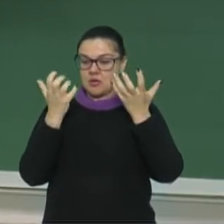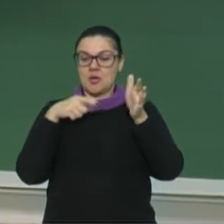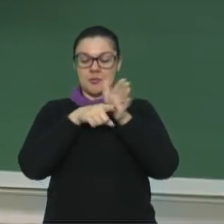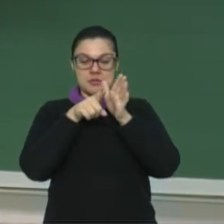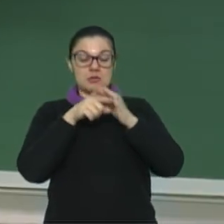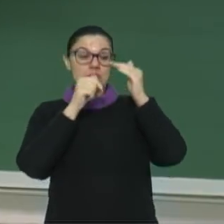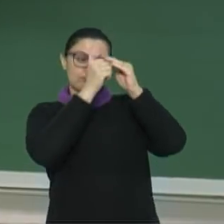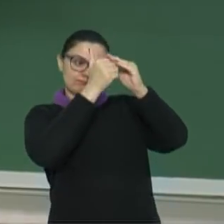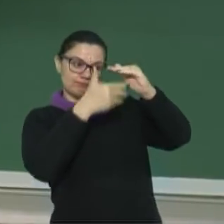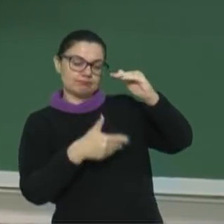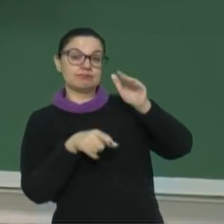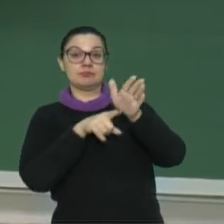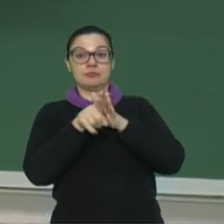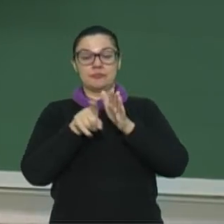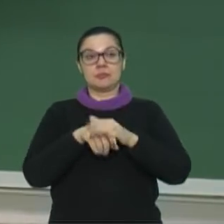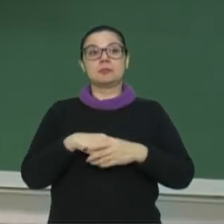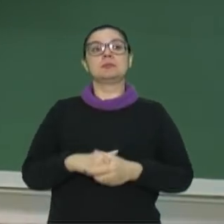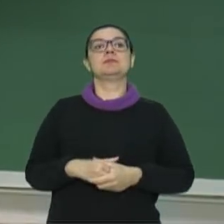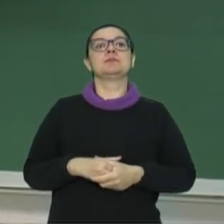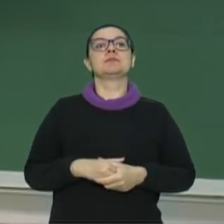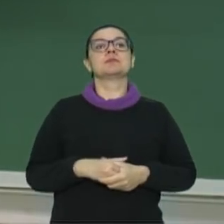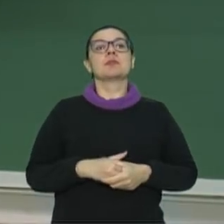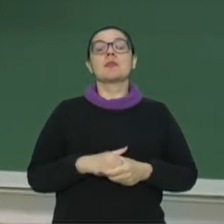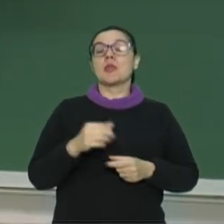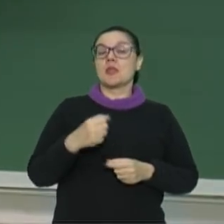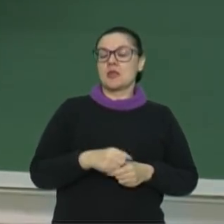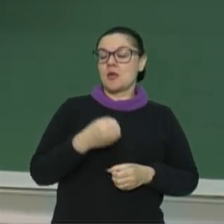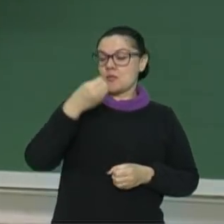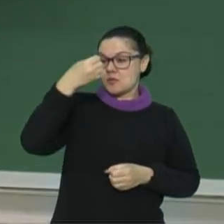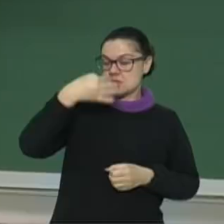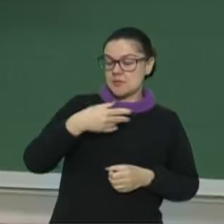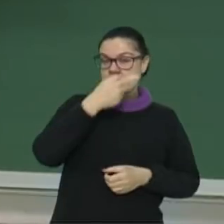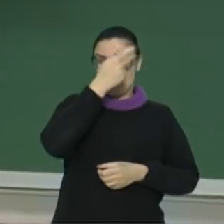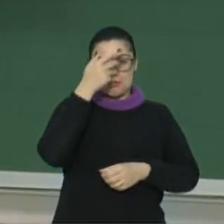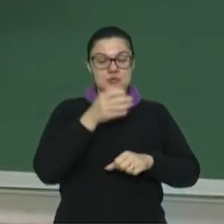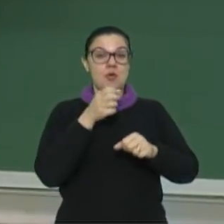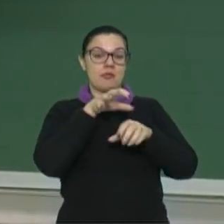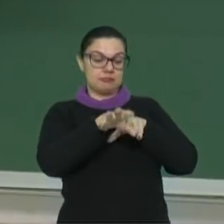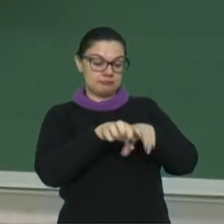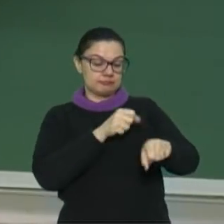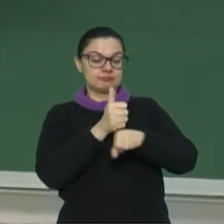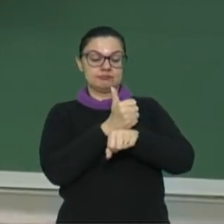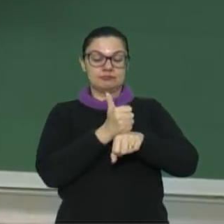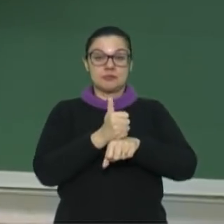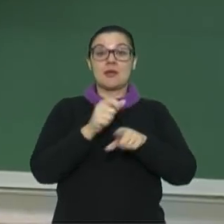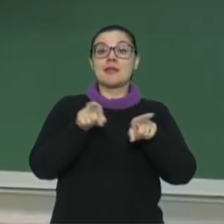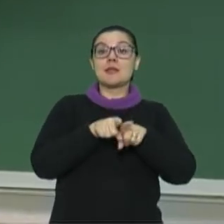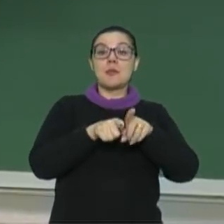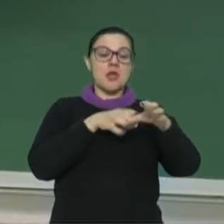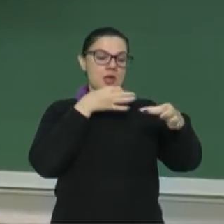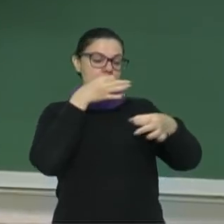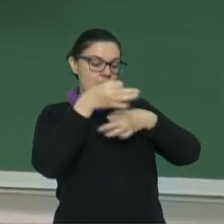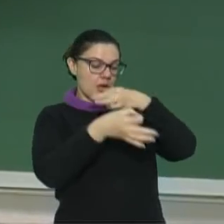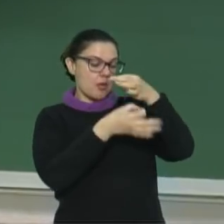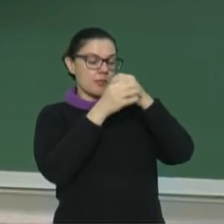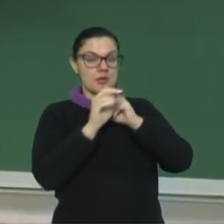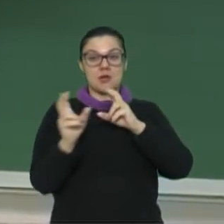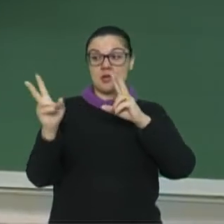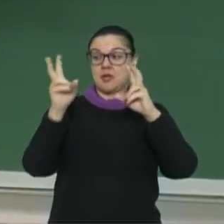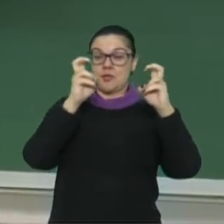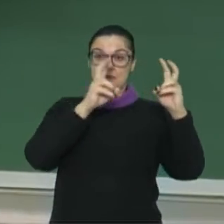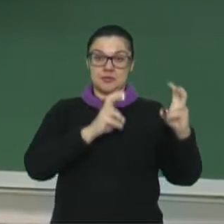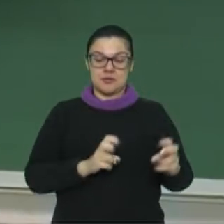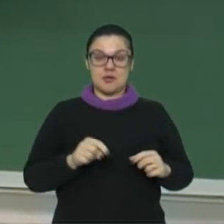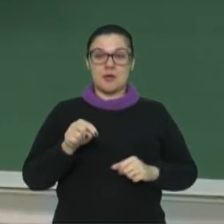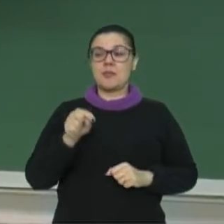dessas informações. Por isso aí as fontes. Depoimentos de especialistas, já coloquei. várias opiniões sobre o tema. Nesse texto,